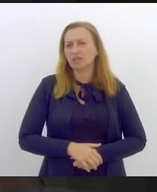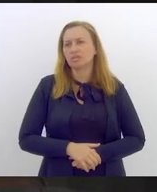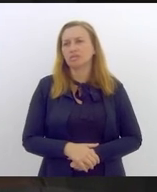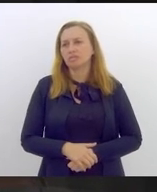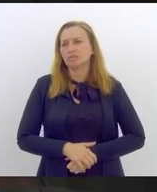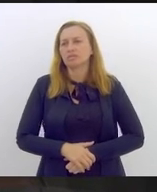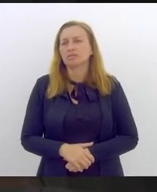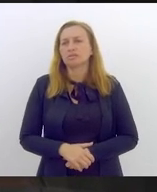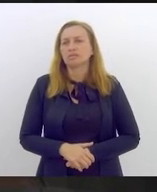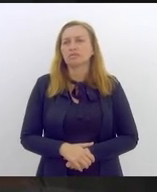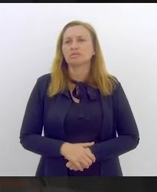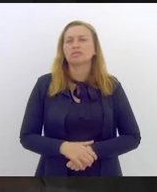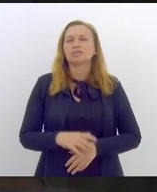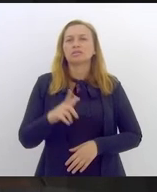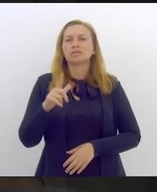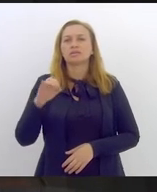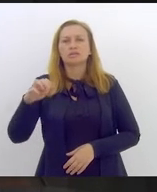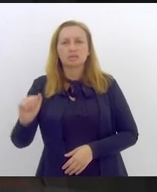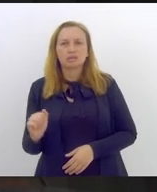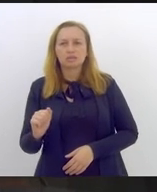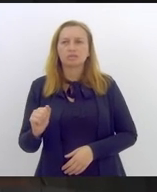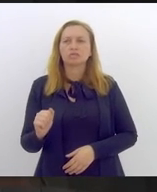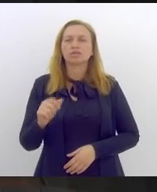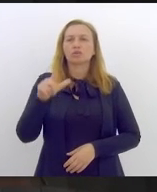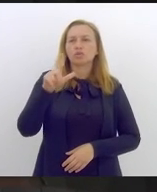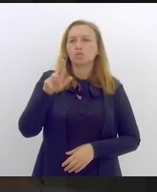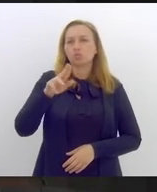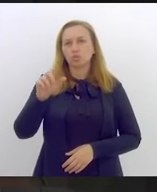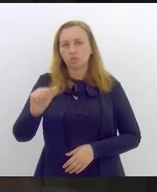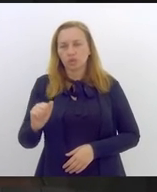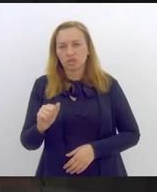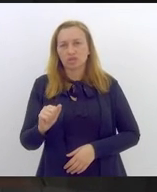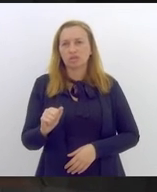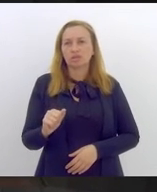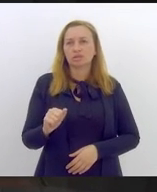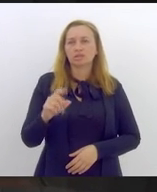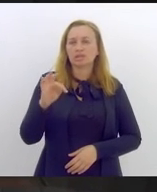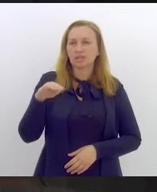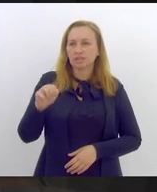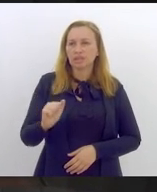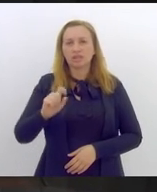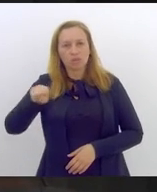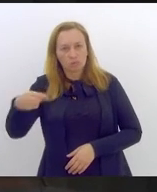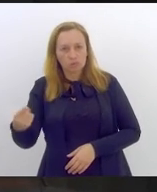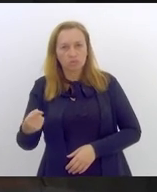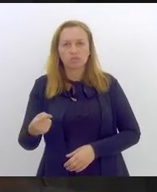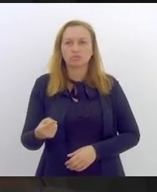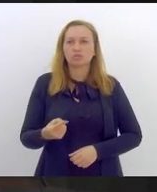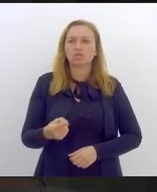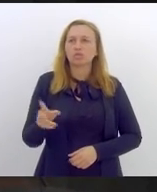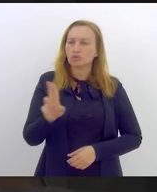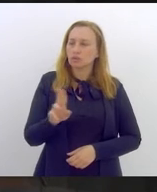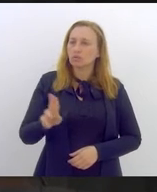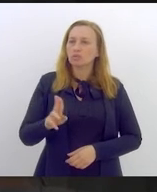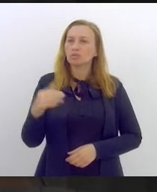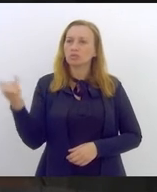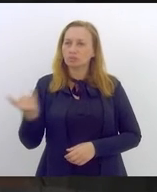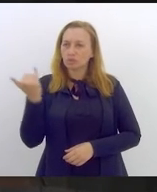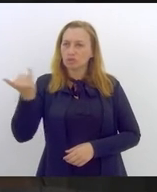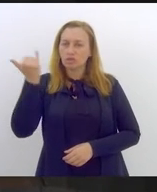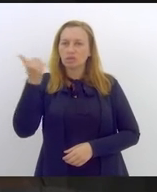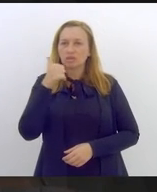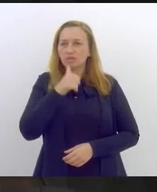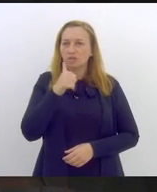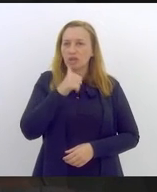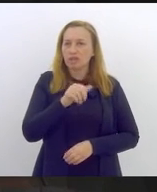Linhares por exemplo ali a Faria Lúcia Veloso Tatiana memória enfim entre outros nomes sobretudo de mulheres